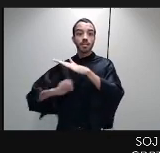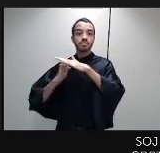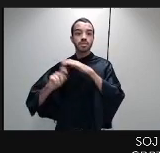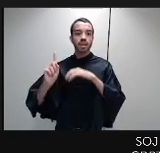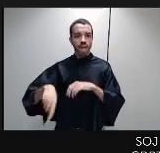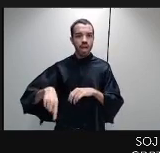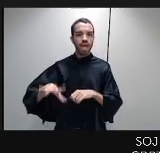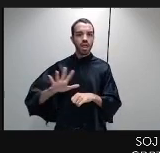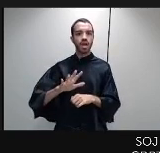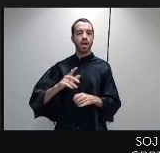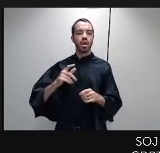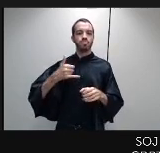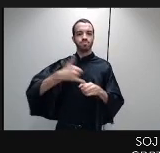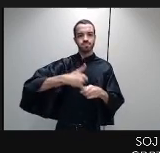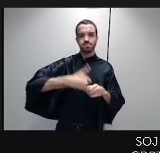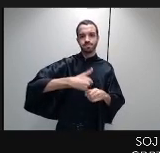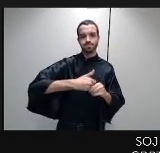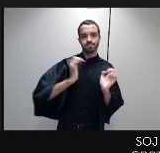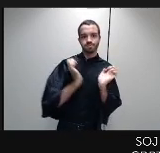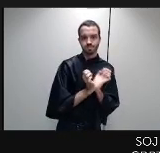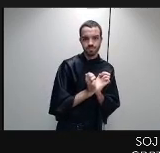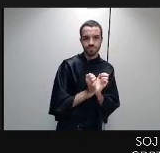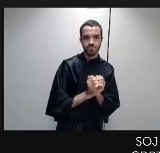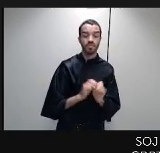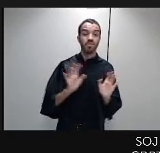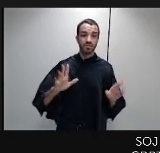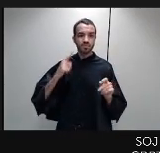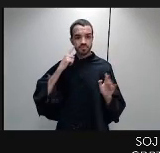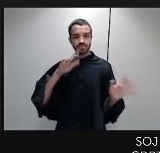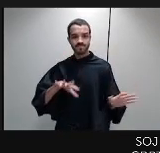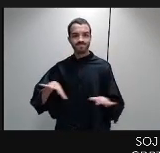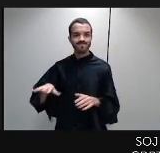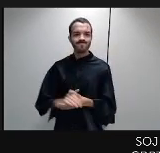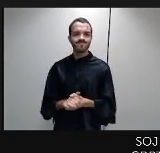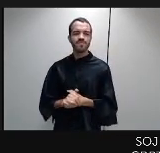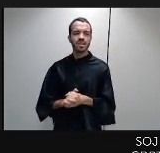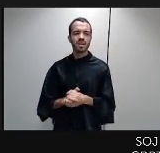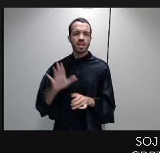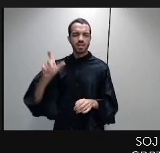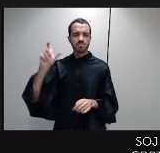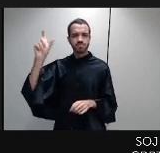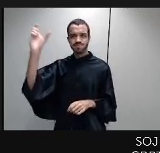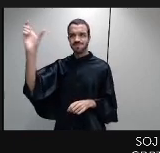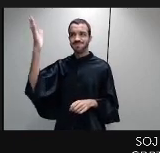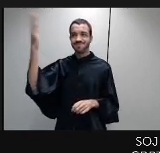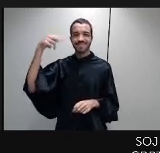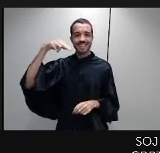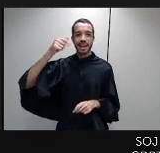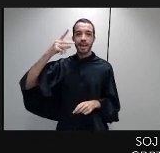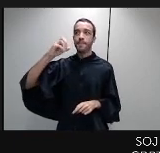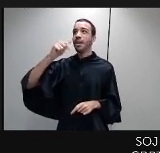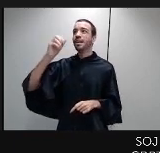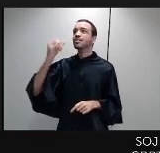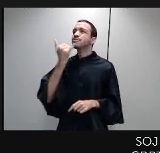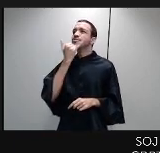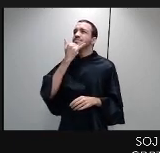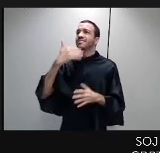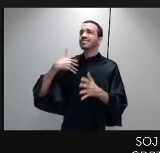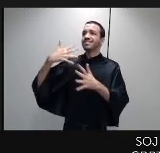essa empresa mas vamos lá me está coisa eu queria falar eu terminei a página eu peço desculpa mas